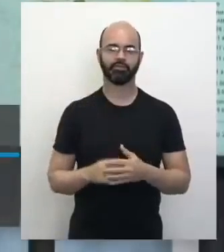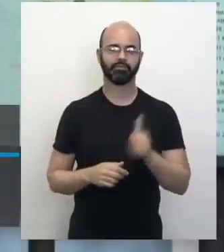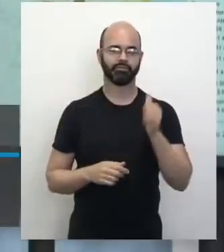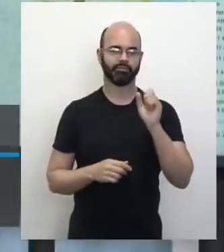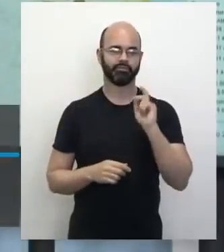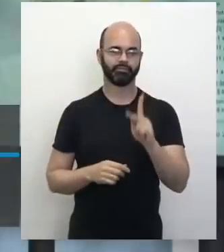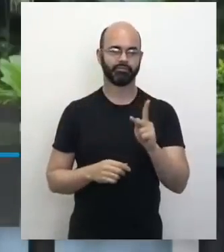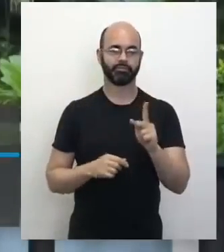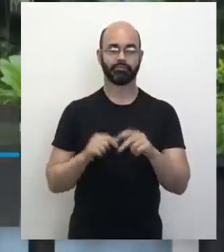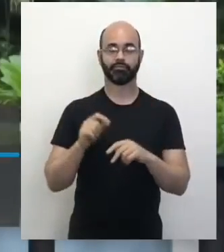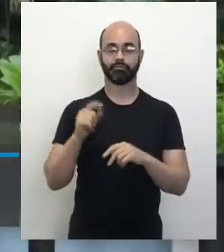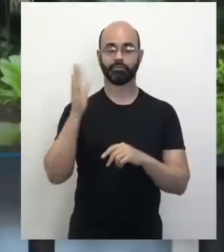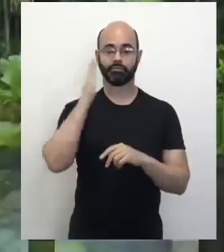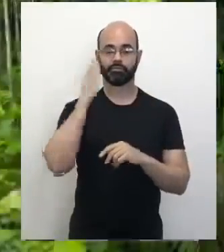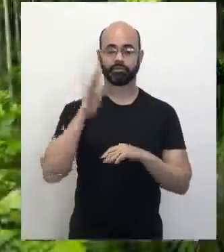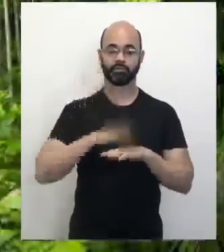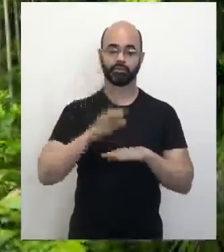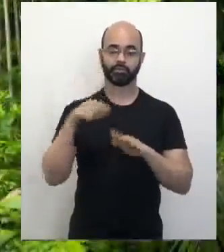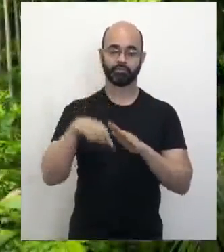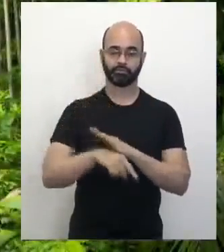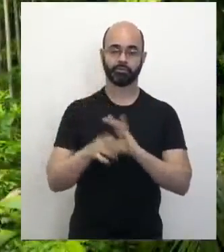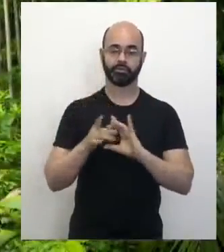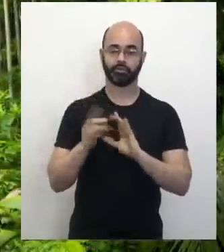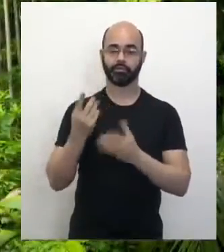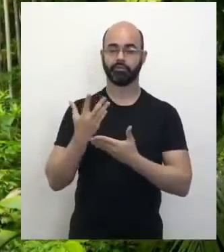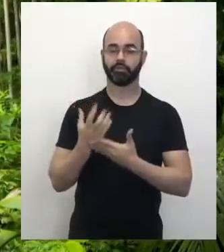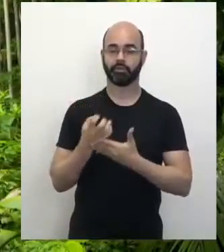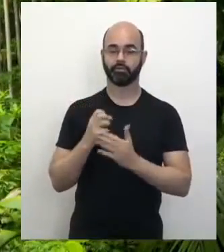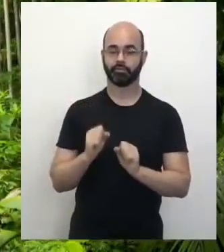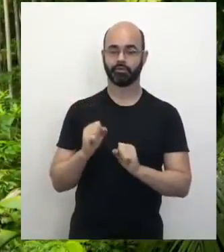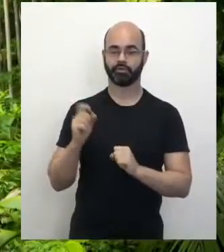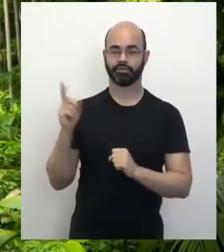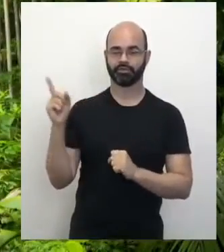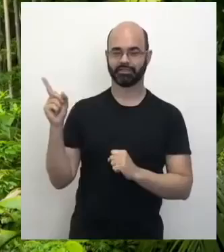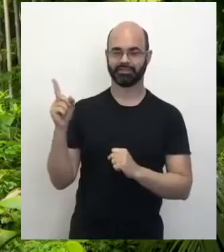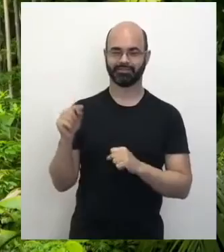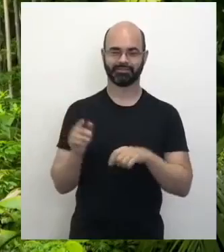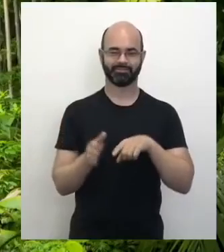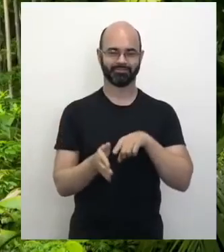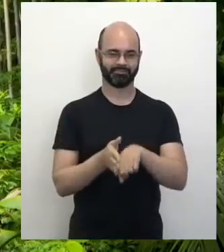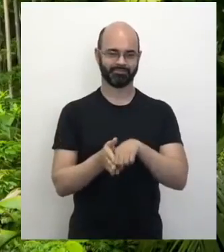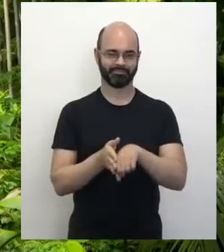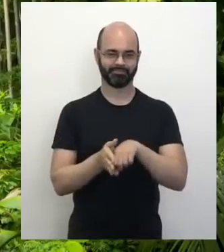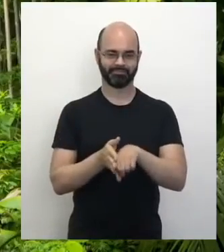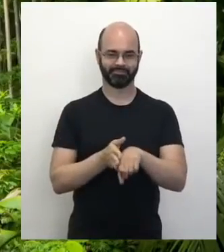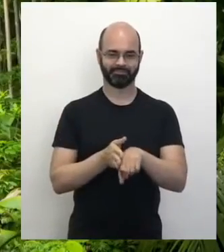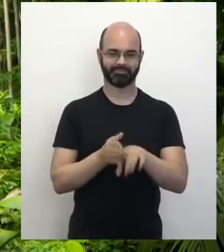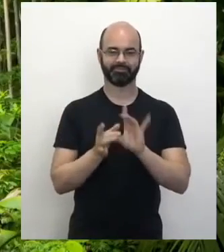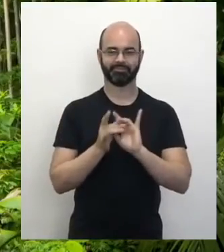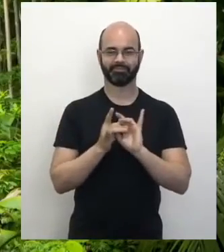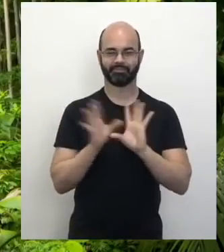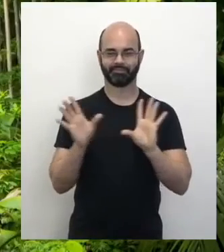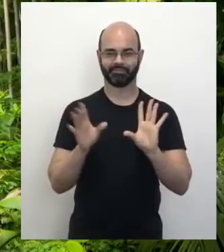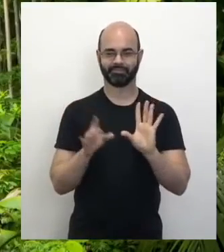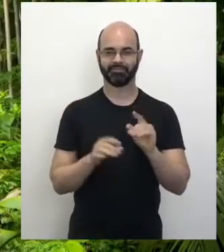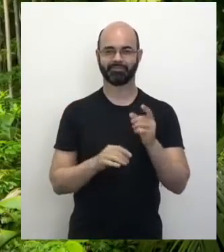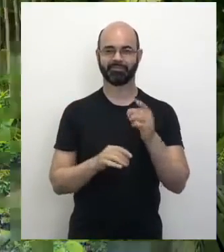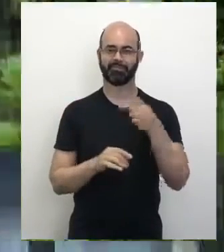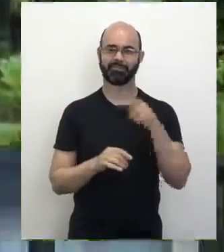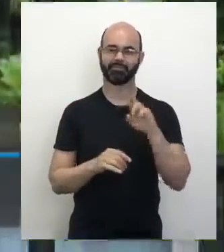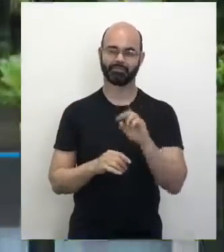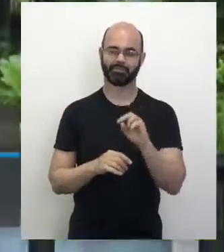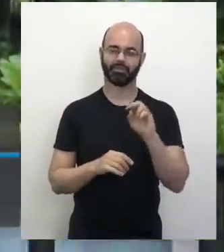pessoal? Entra aí no Saiba Mais rapidinho, printe a tela, faça uma pesquisa aí nesse site aí, muito interessante da Comissão Proíndio de São